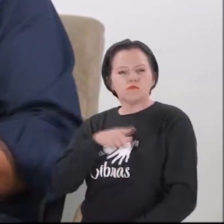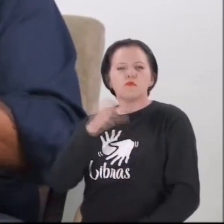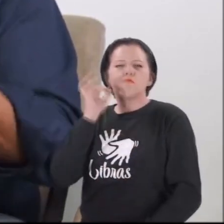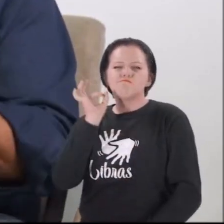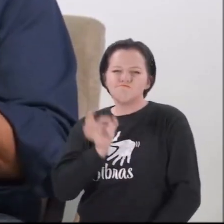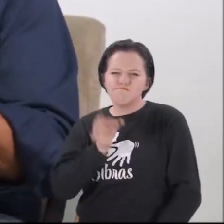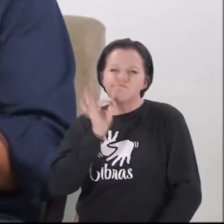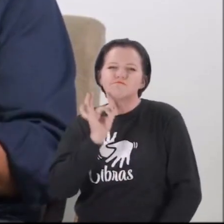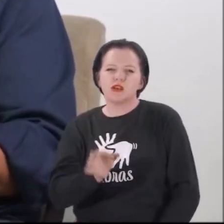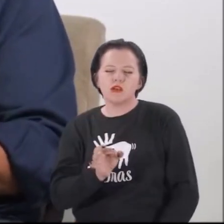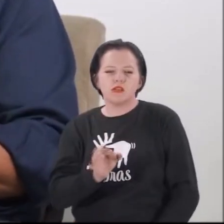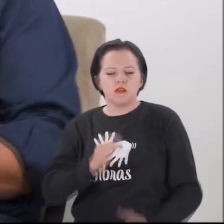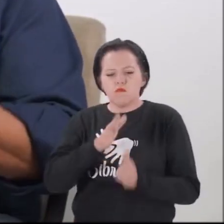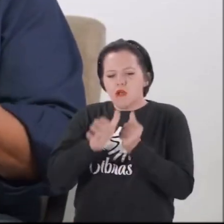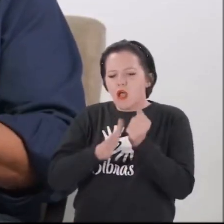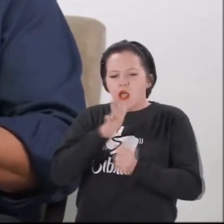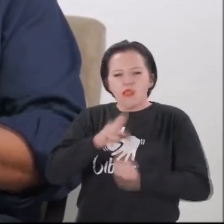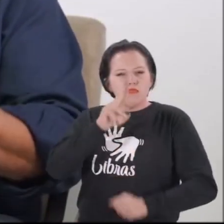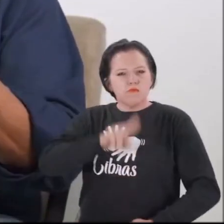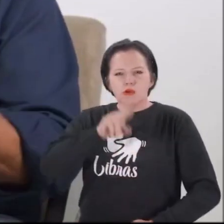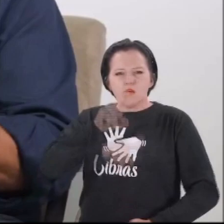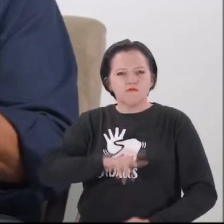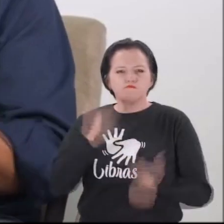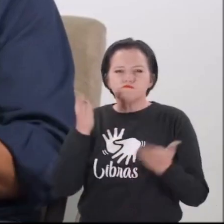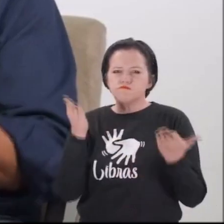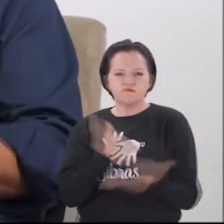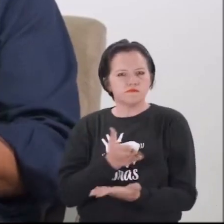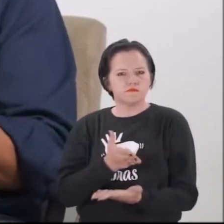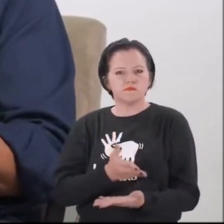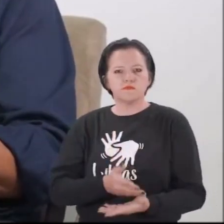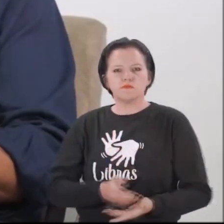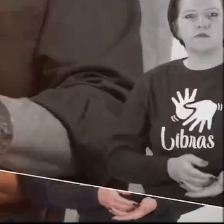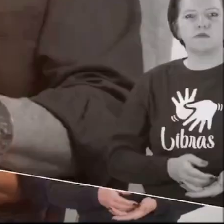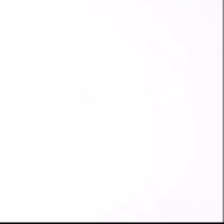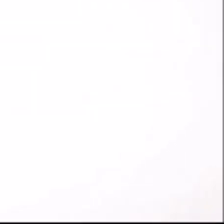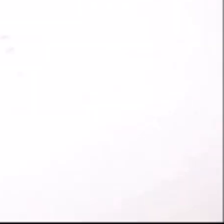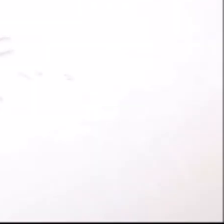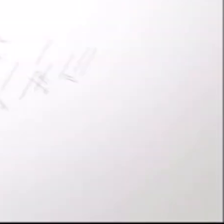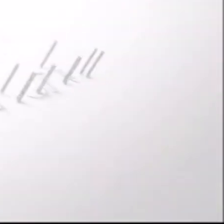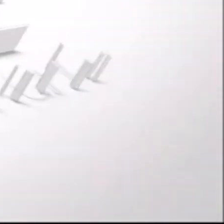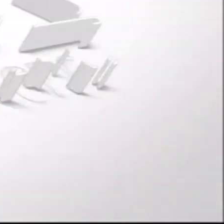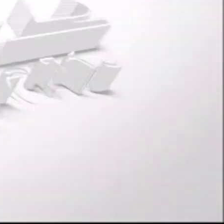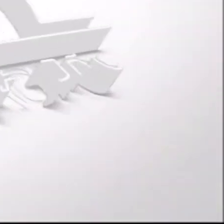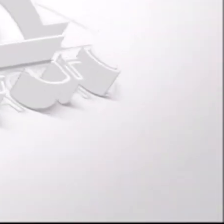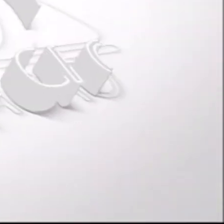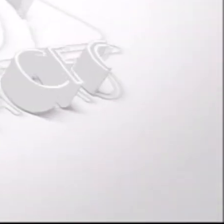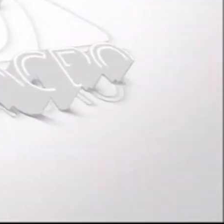área. Tenho certeza que Araraquara nunca viu isso até hoje.